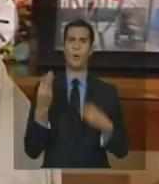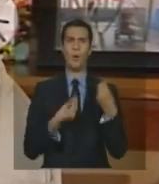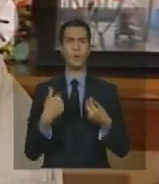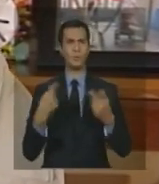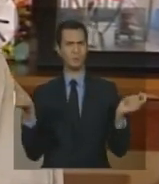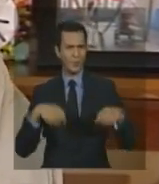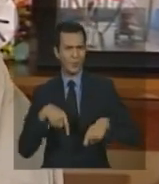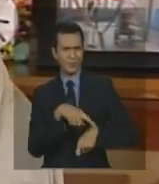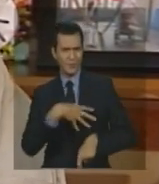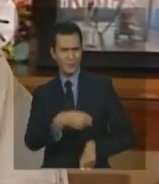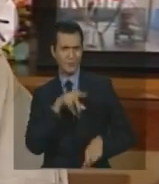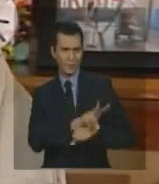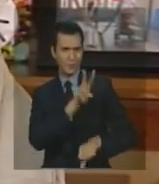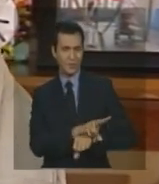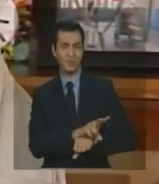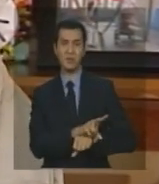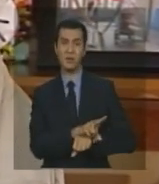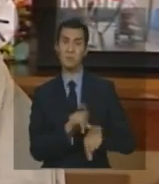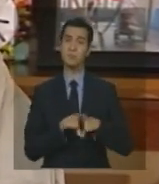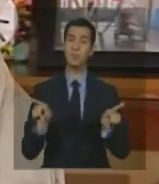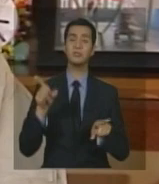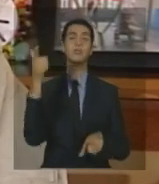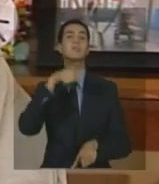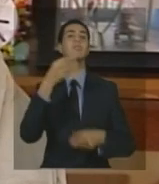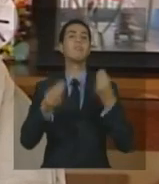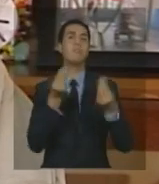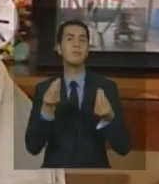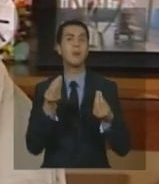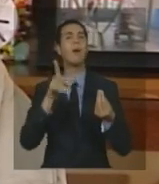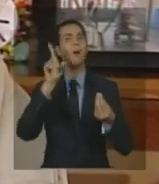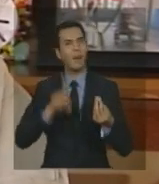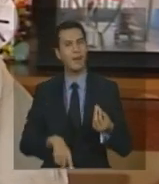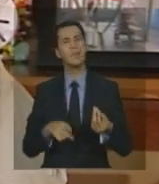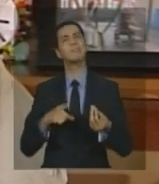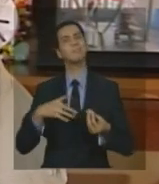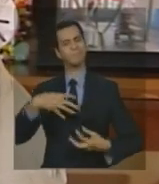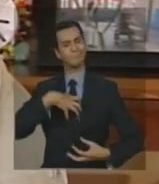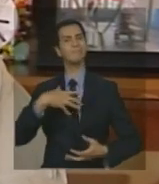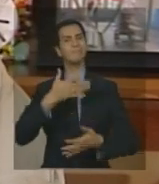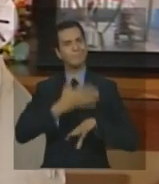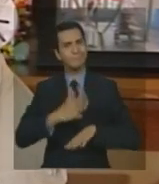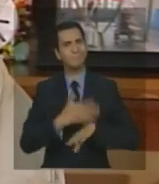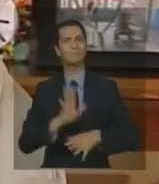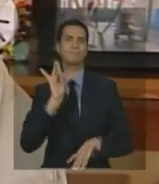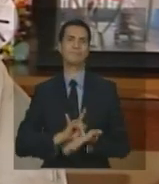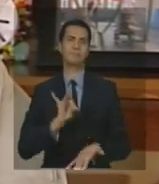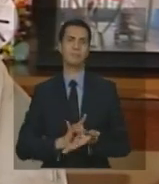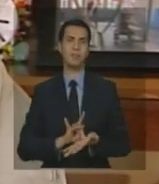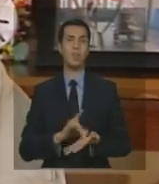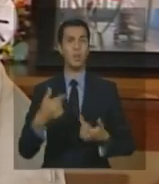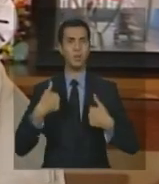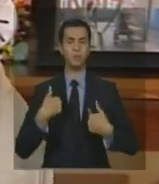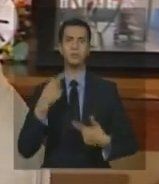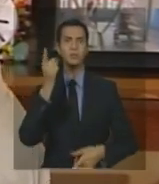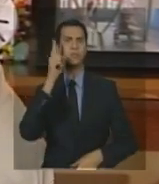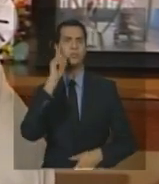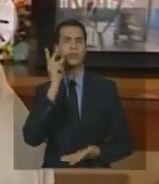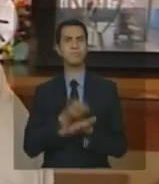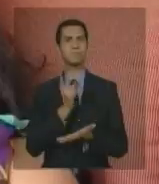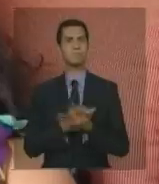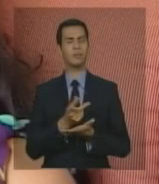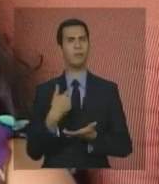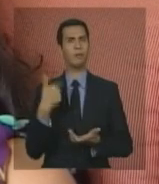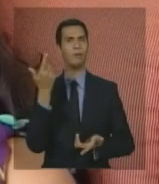dela? E você só descobre isso na prática. Mas cada dia que passa, eu descubro que eu consigo fazer uma coisa a